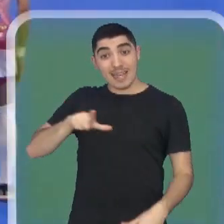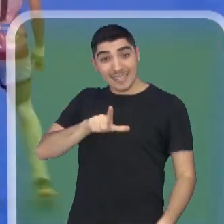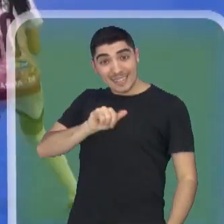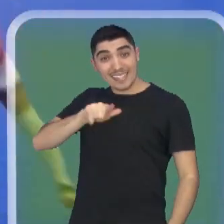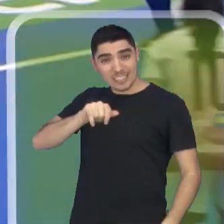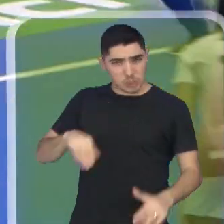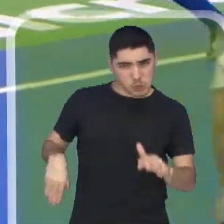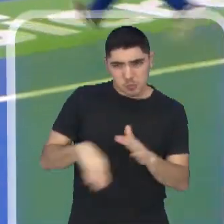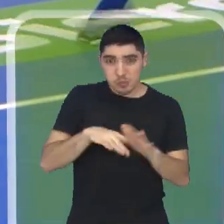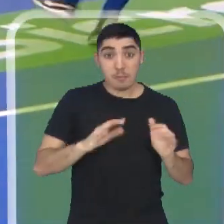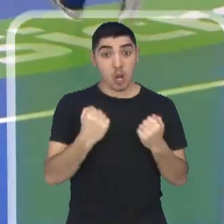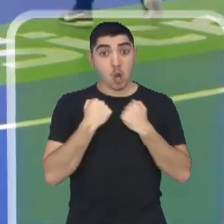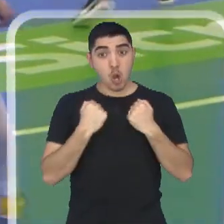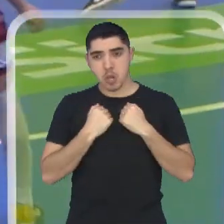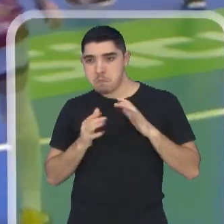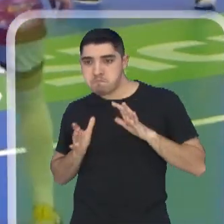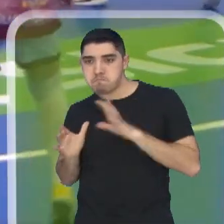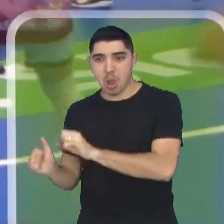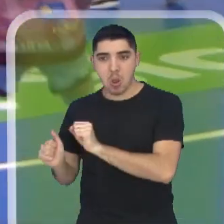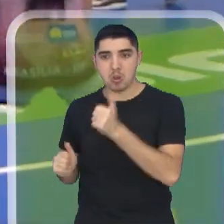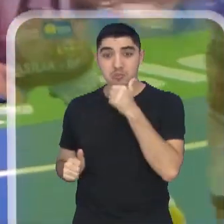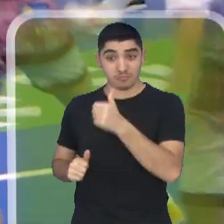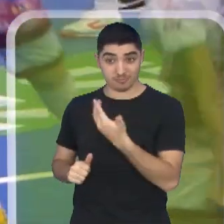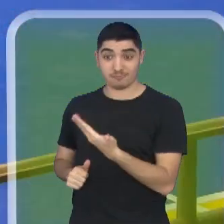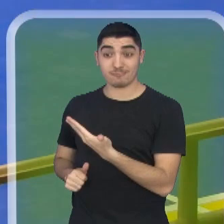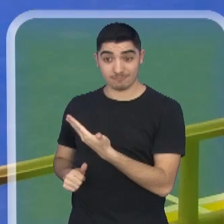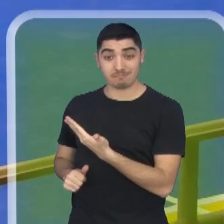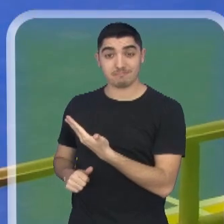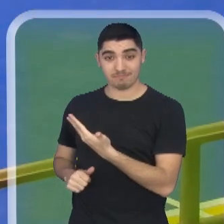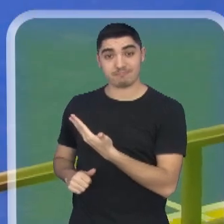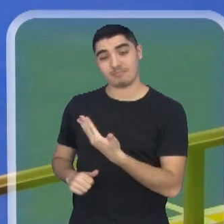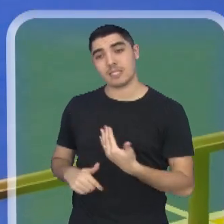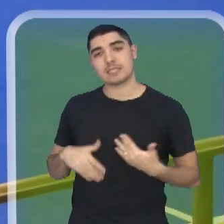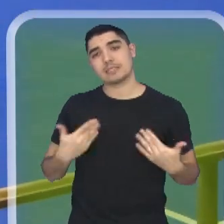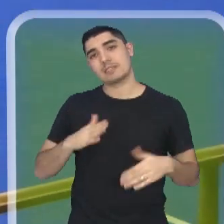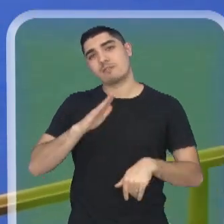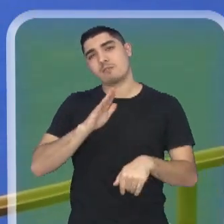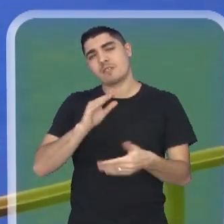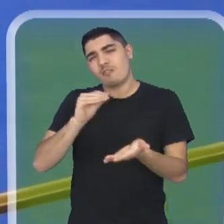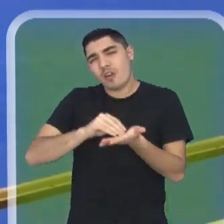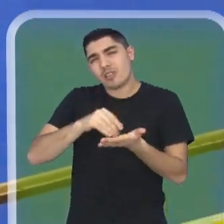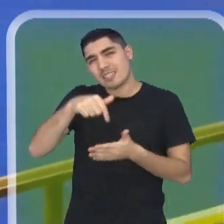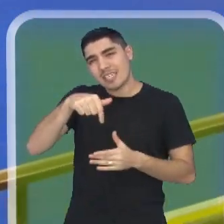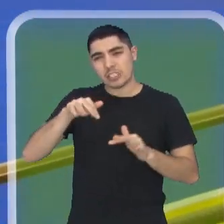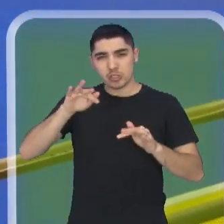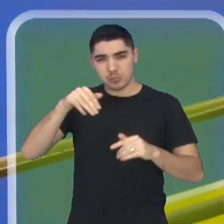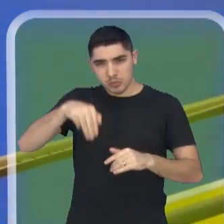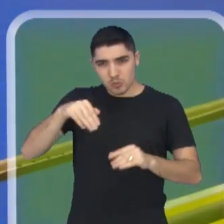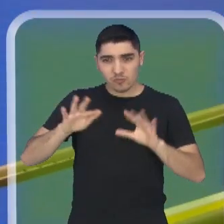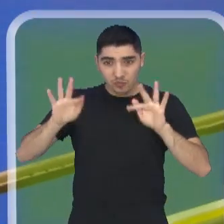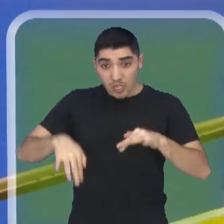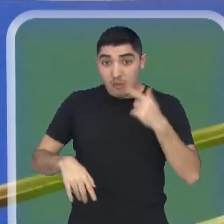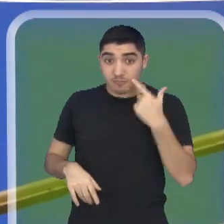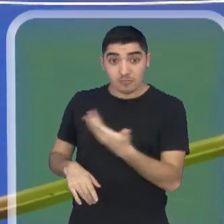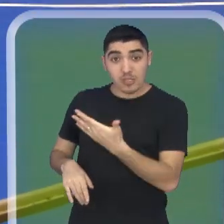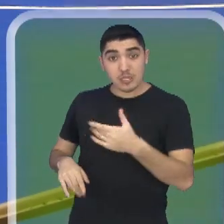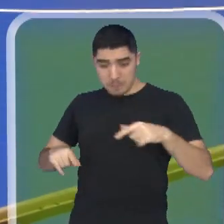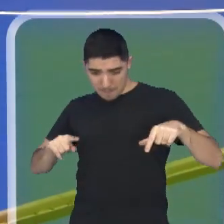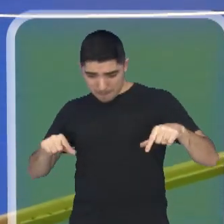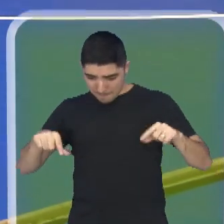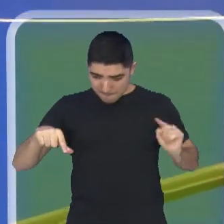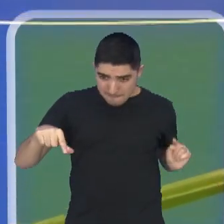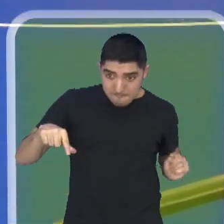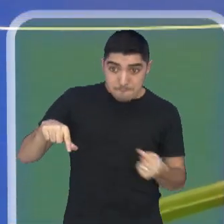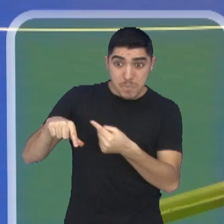cobrou, mas a goleira reserva Milena defendeu. Restando 7 minutos e meio, a ADEF teve um tiro livre que